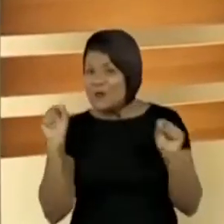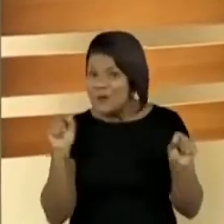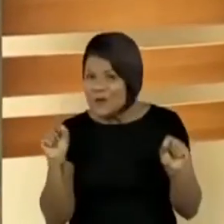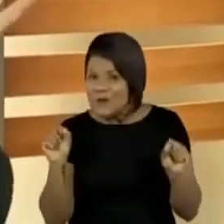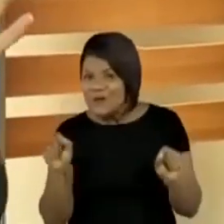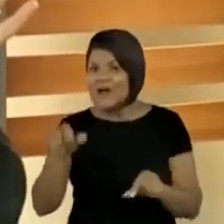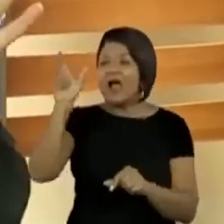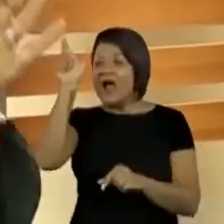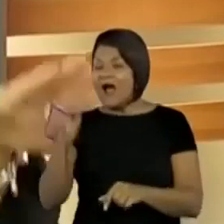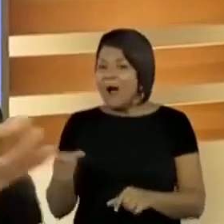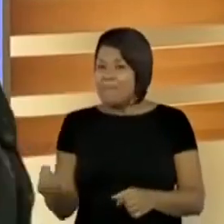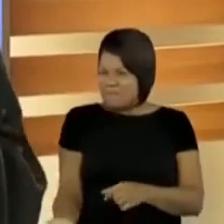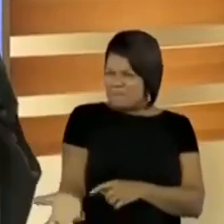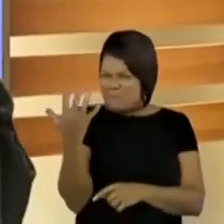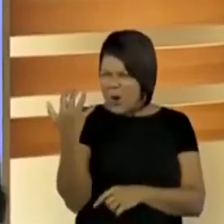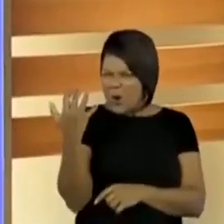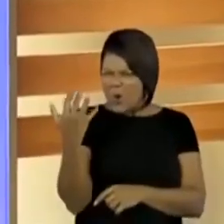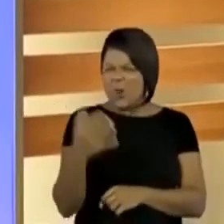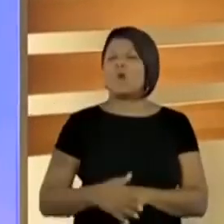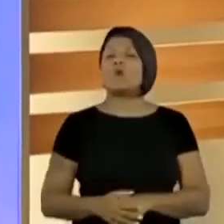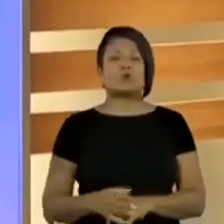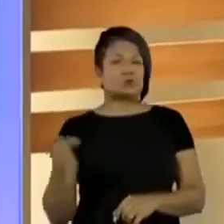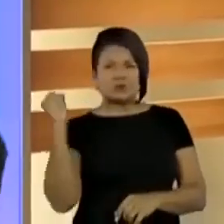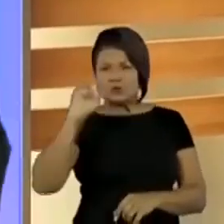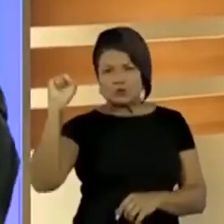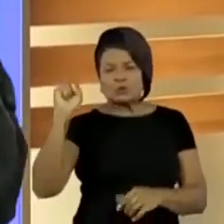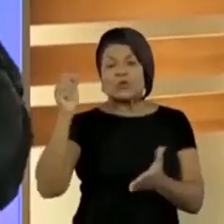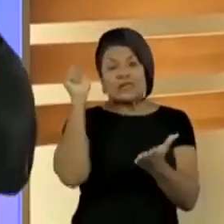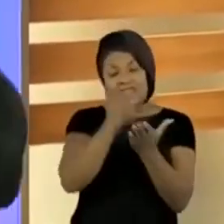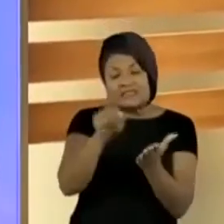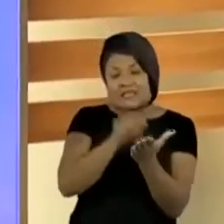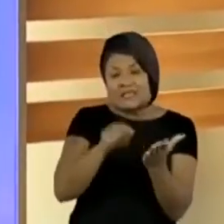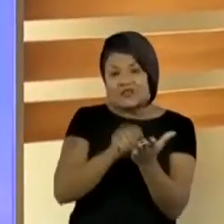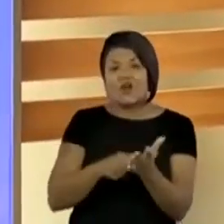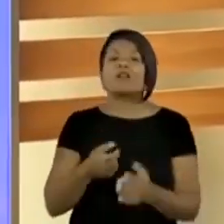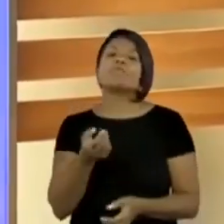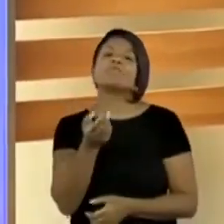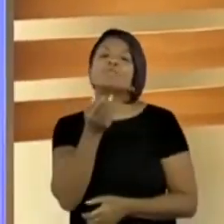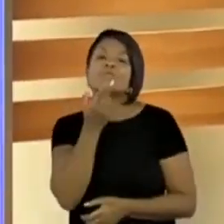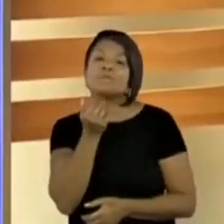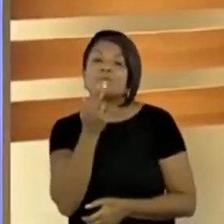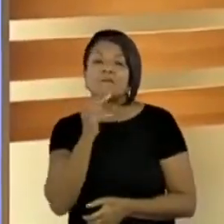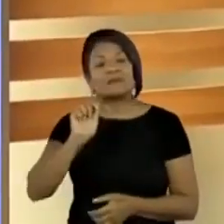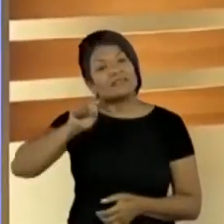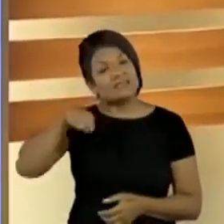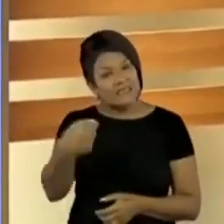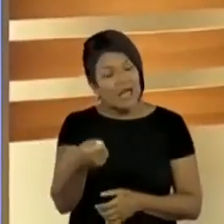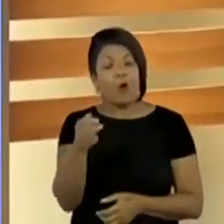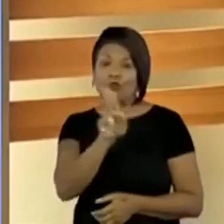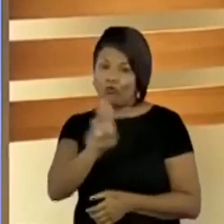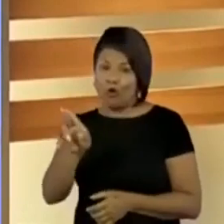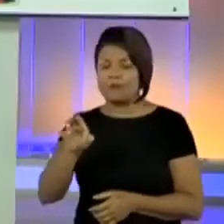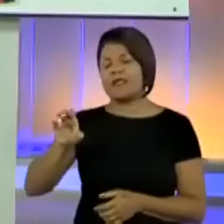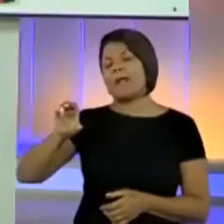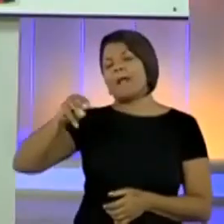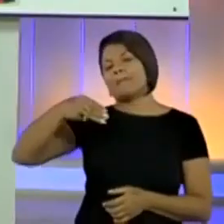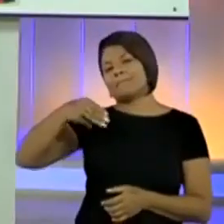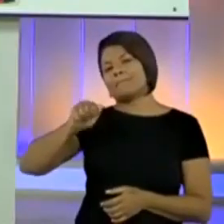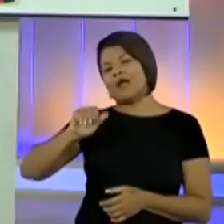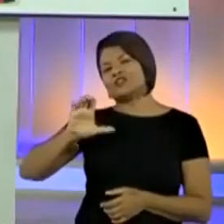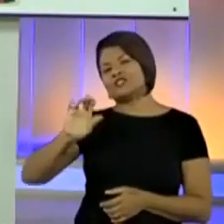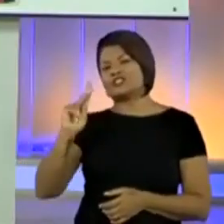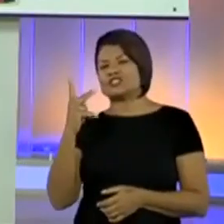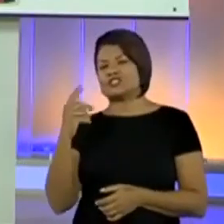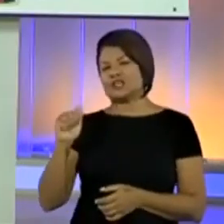que o poderoso super escritor Machado de Assis para trabalhar hoje no 4º ano. E aí